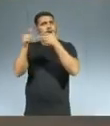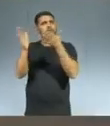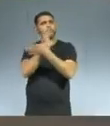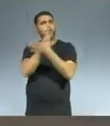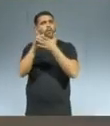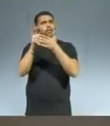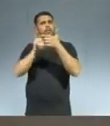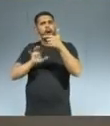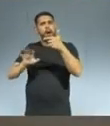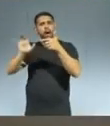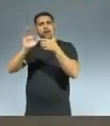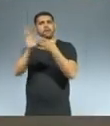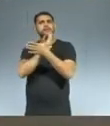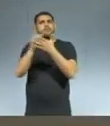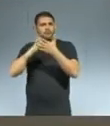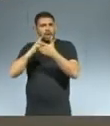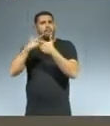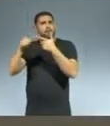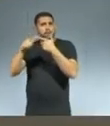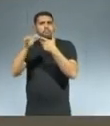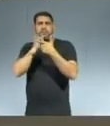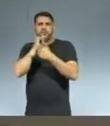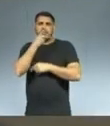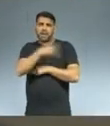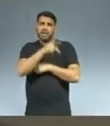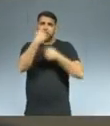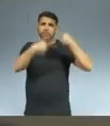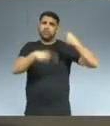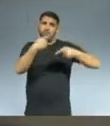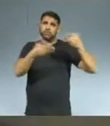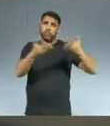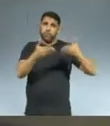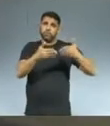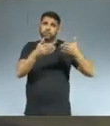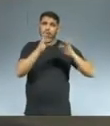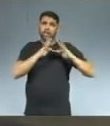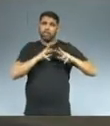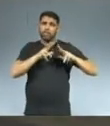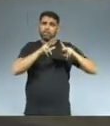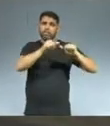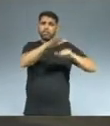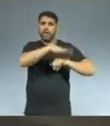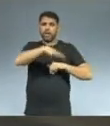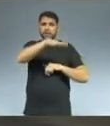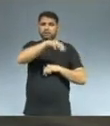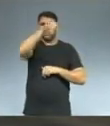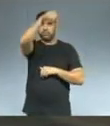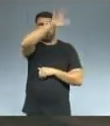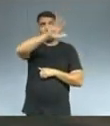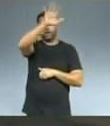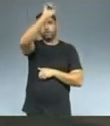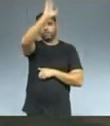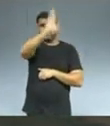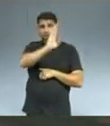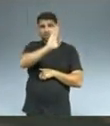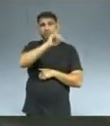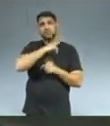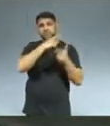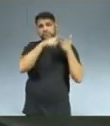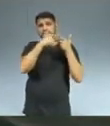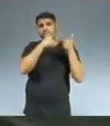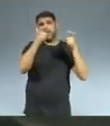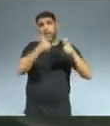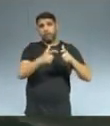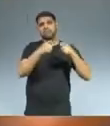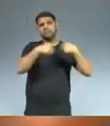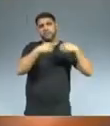evoluído nós temos áreas que nós temos problemas como por exemplo palhaço aqui nós discutimos hoje que é toda a região norte do Brasil A